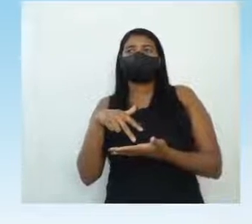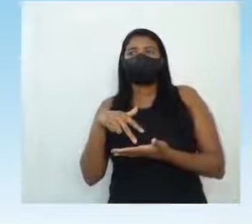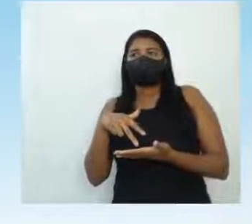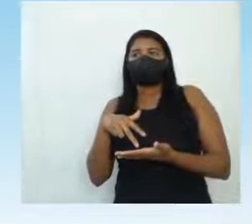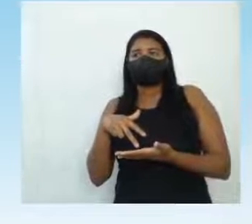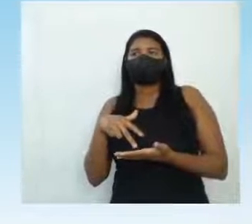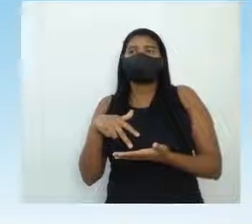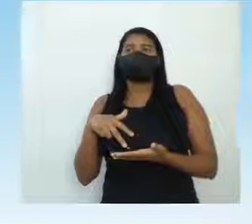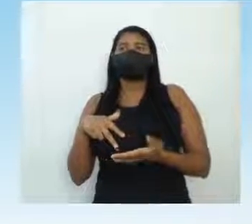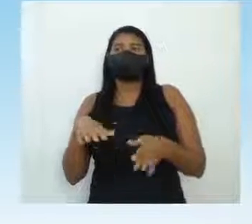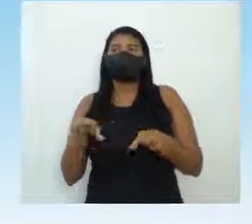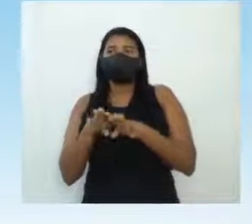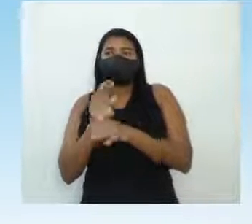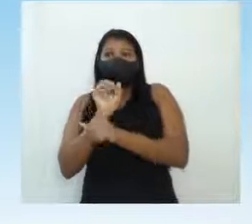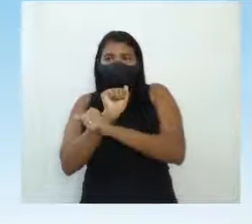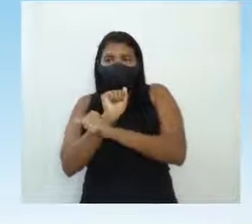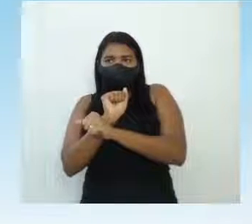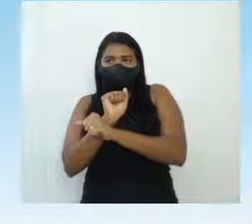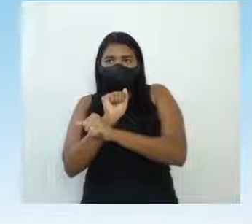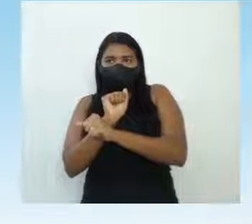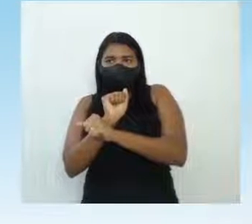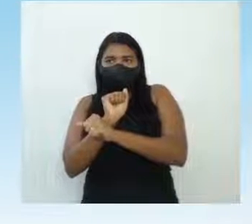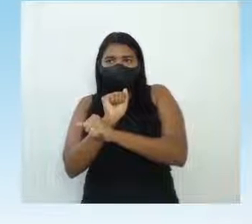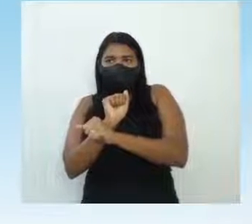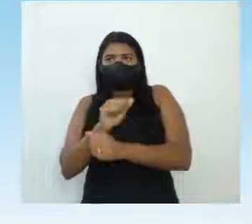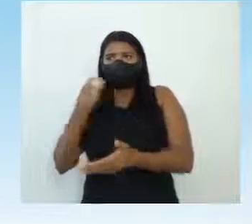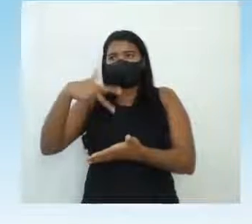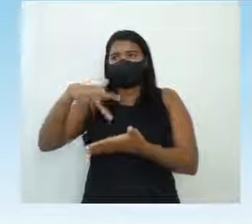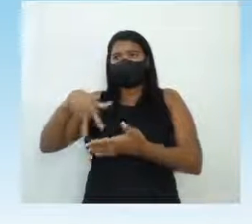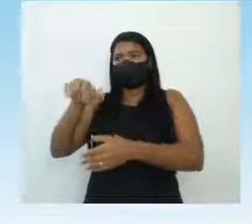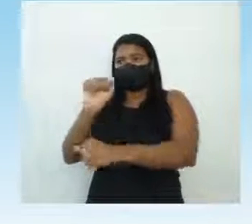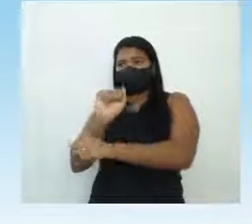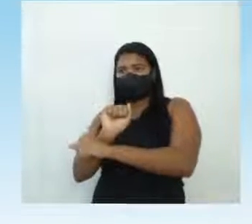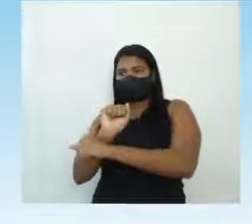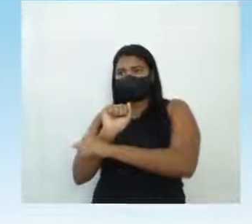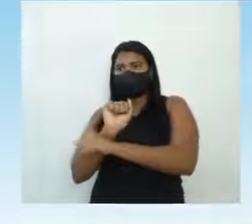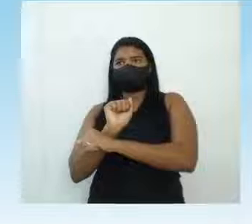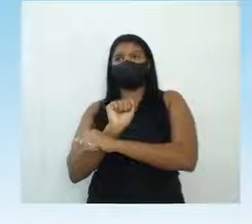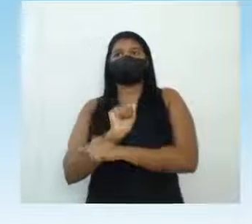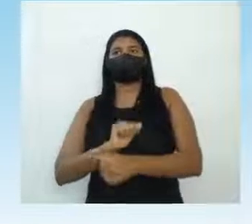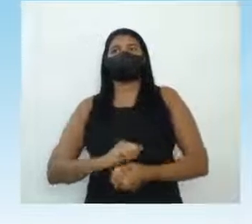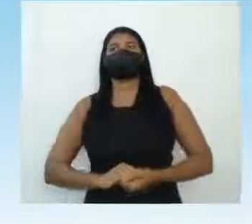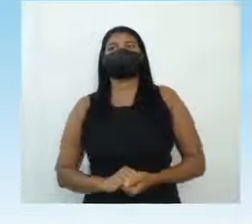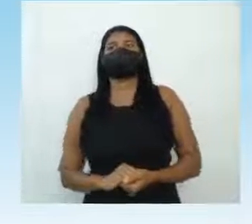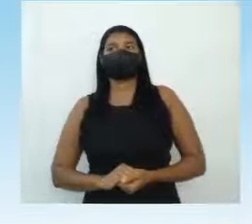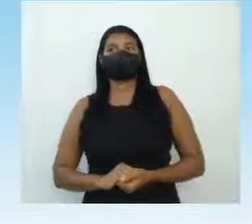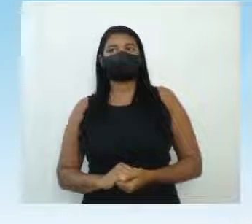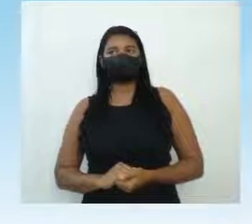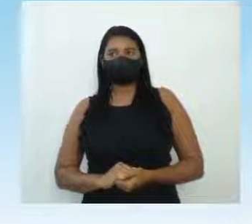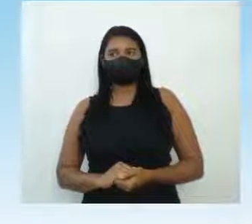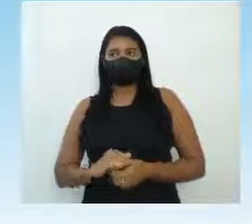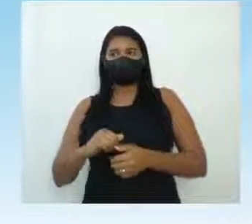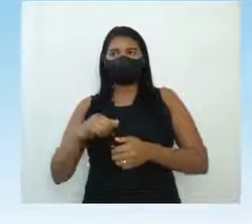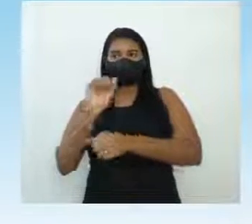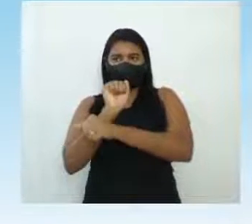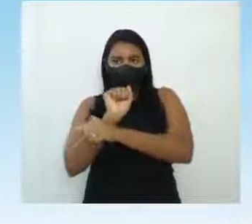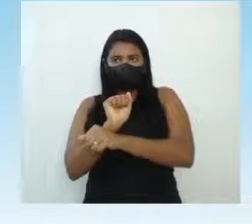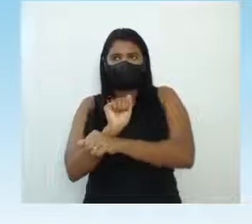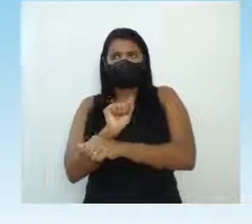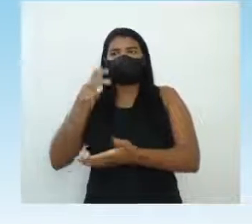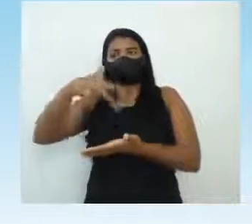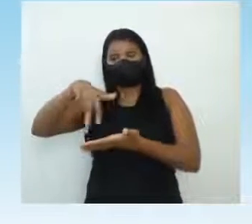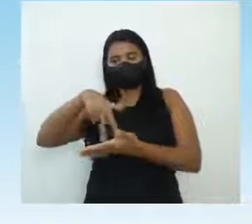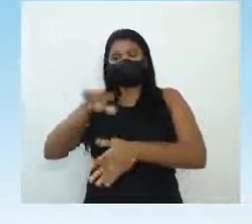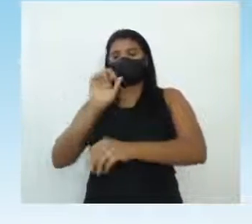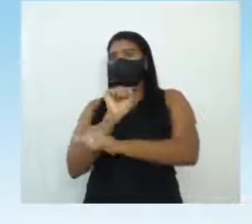ele congela, como vocês estão vendo agora, ele começa a dançar, ó, reparem, começa a dançar, se movimentar e de repente ele congela. E aí